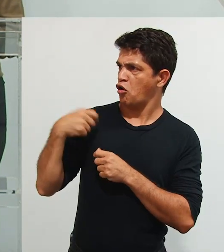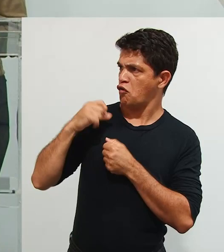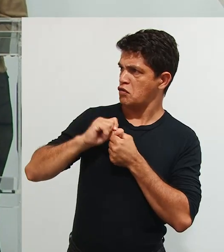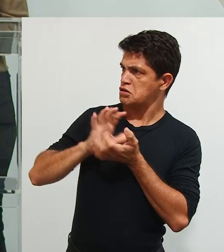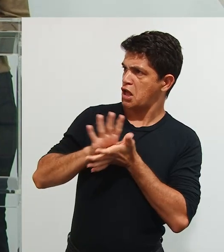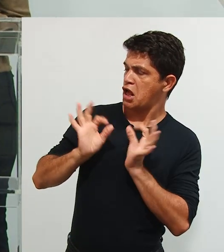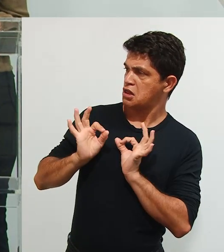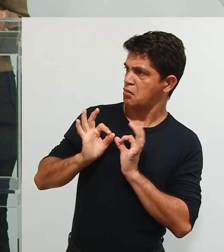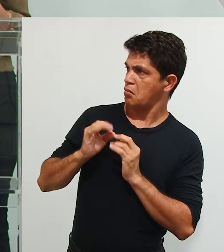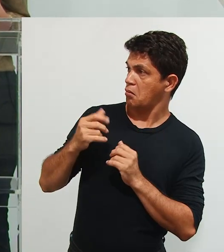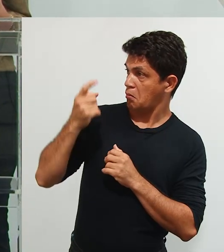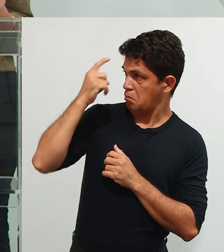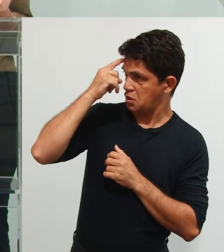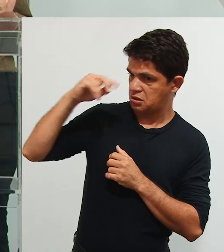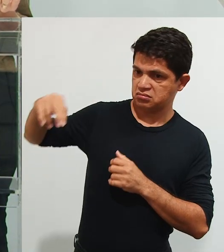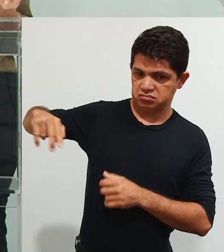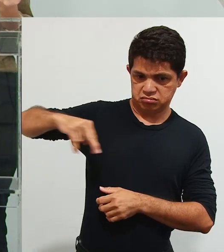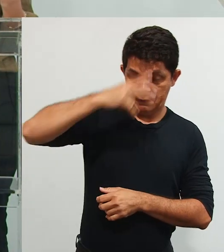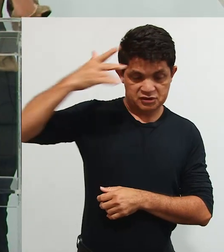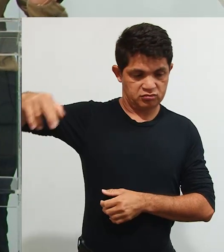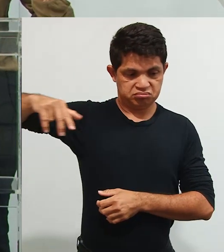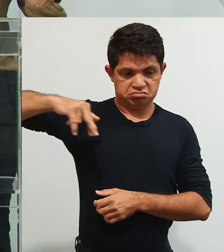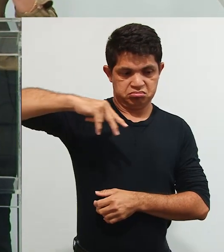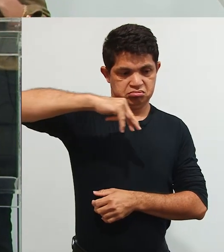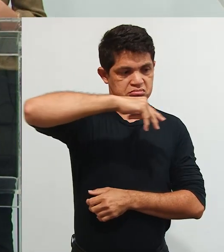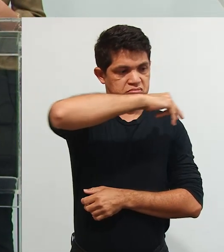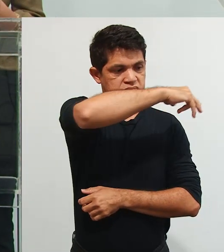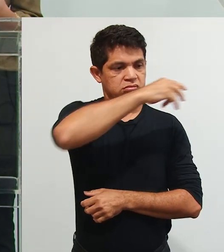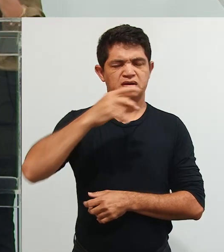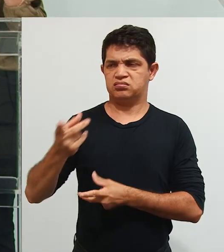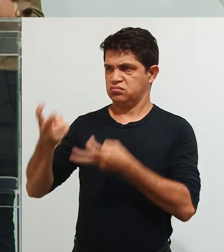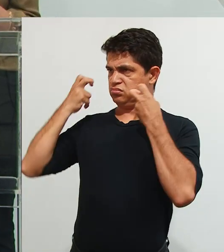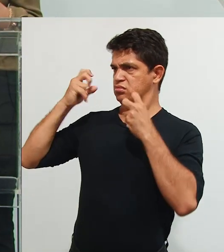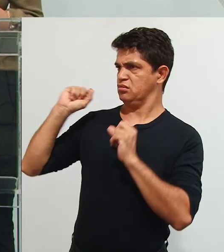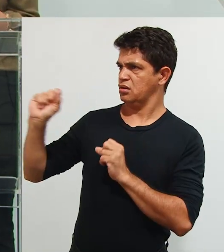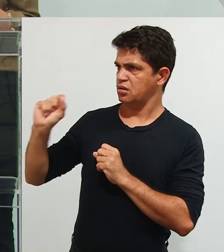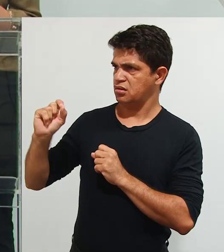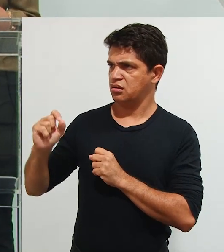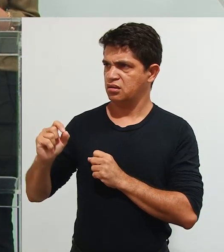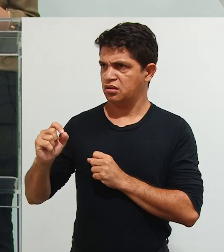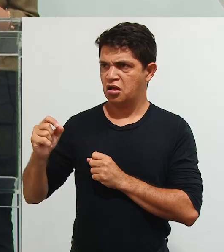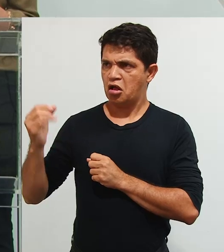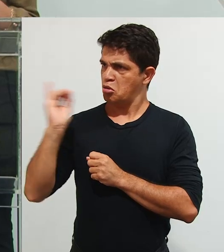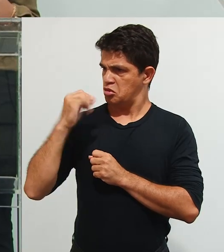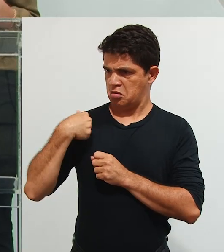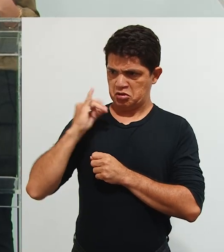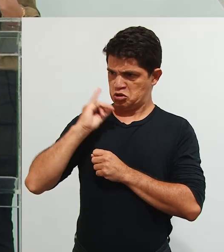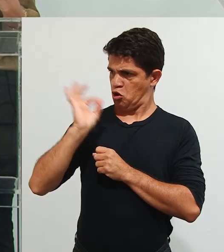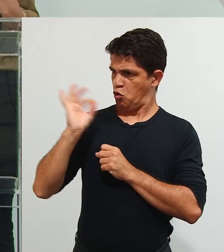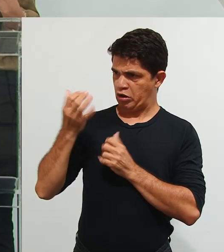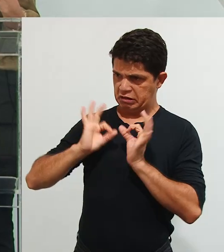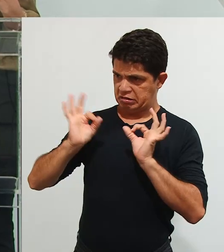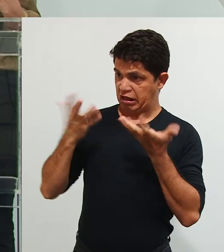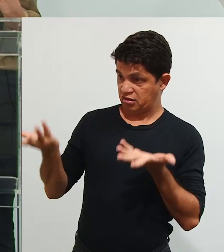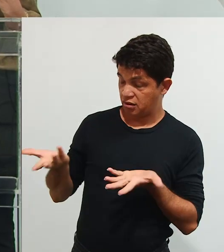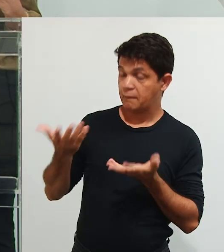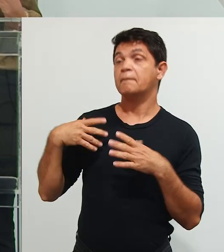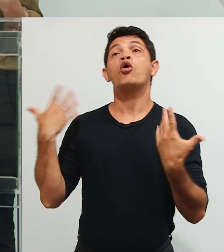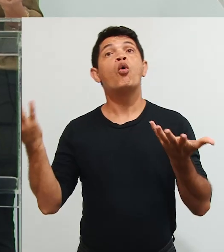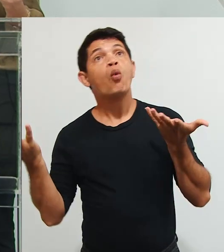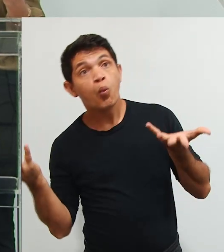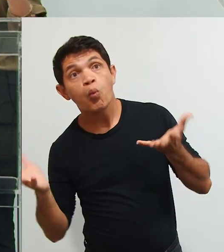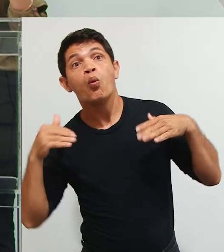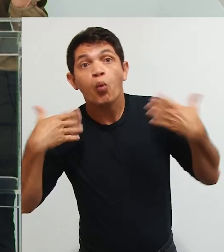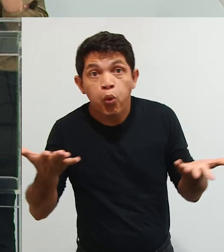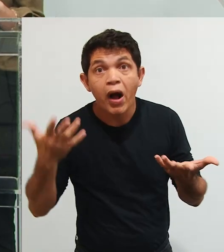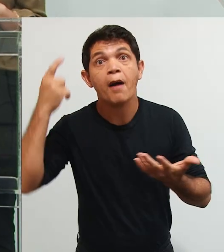ter me visto. Então, é importante que a gente se questione se o que a gente tá pensando é de fato realidade.